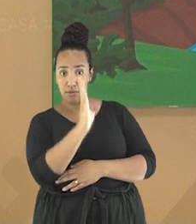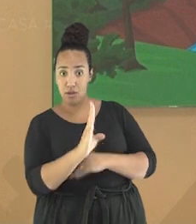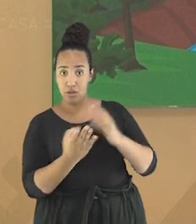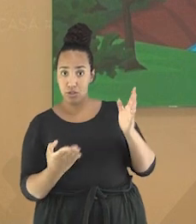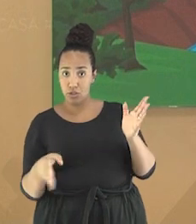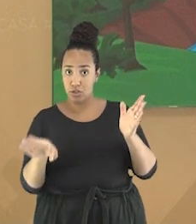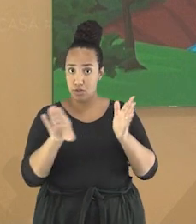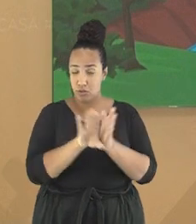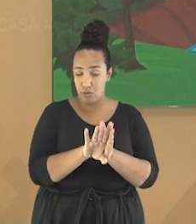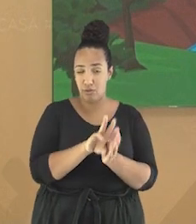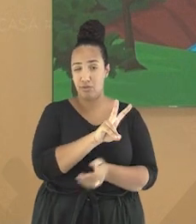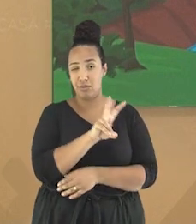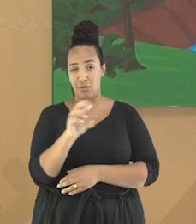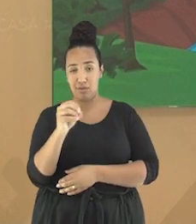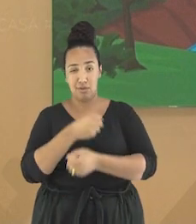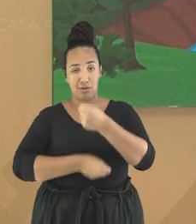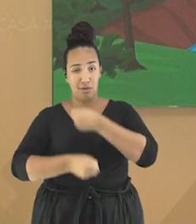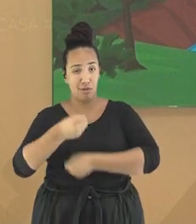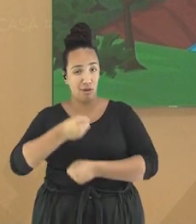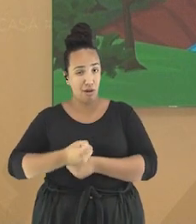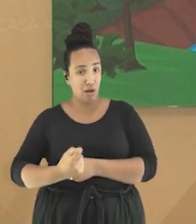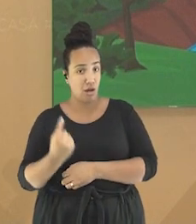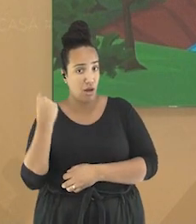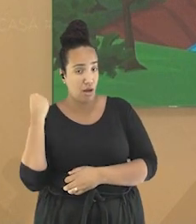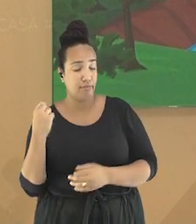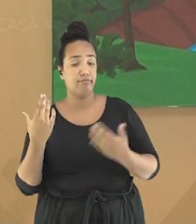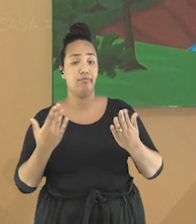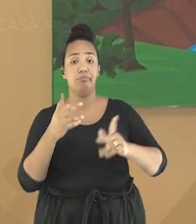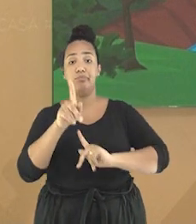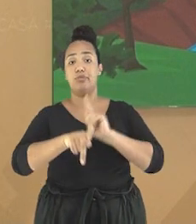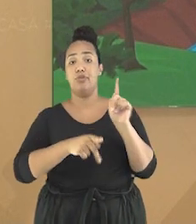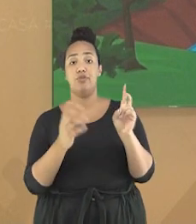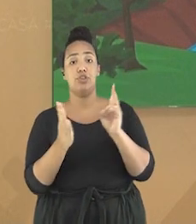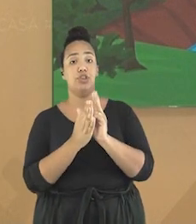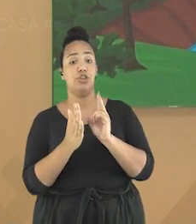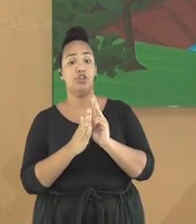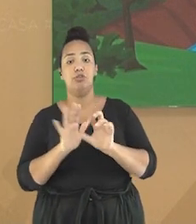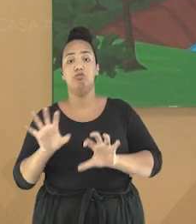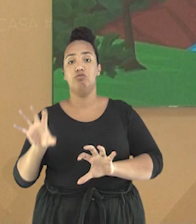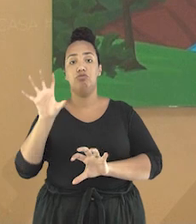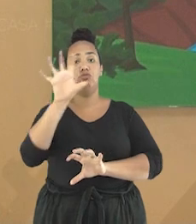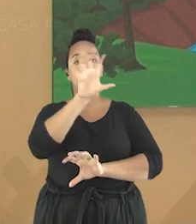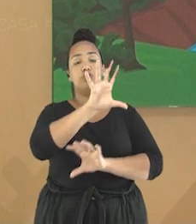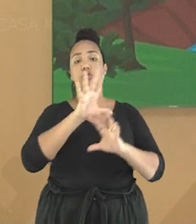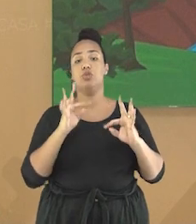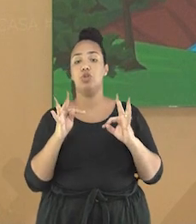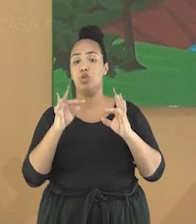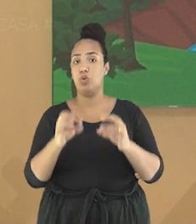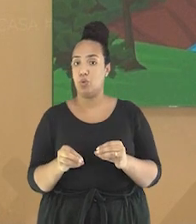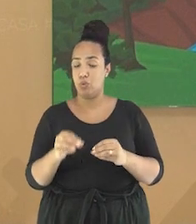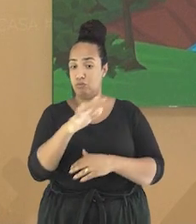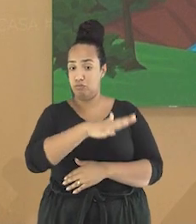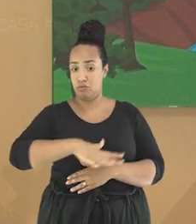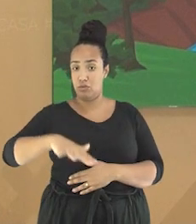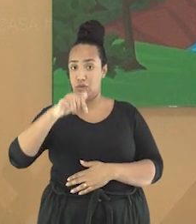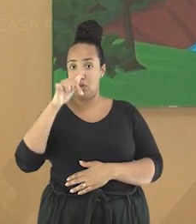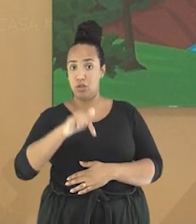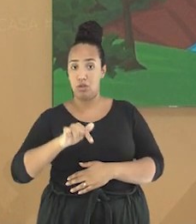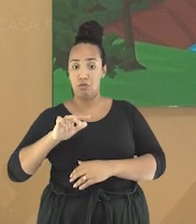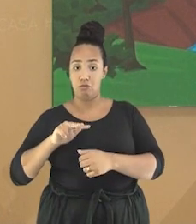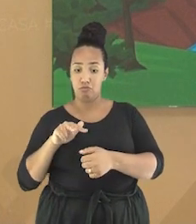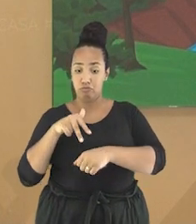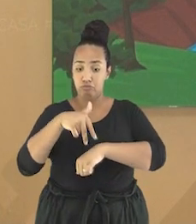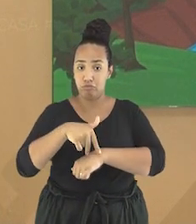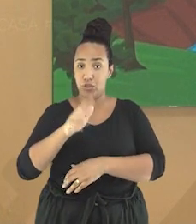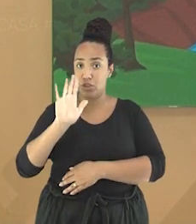atrás, os povos indígenas estavam espalhados por toda a região e já ocupavam esse território há pelo